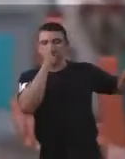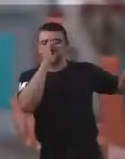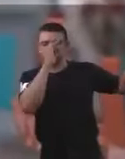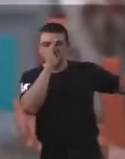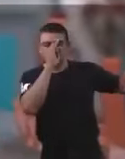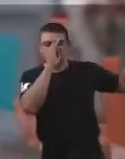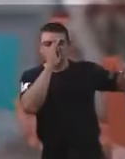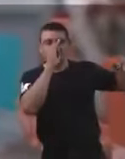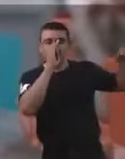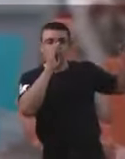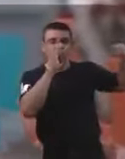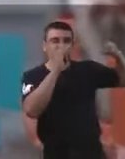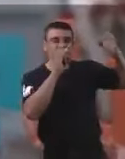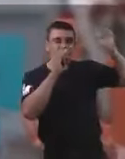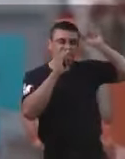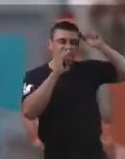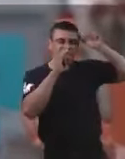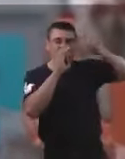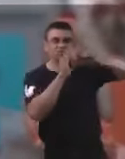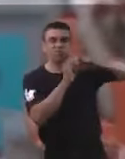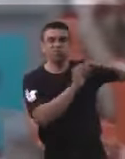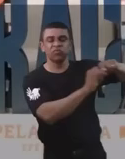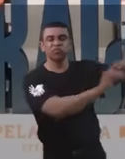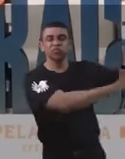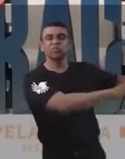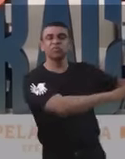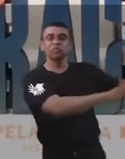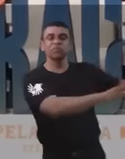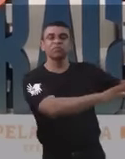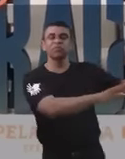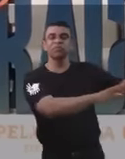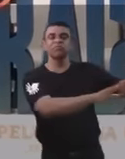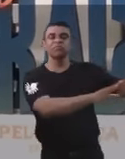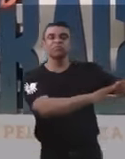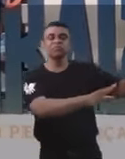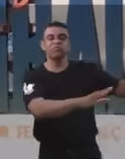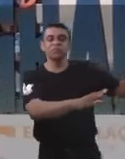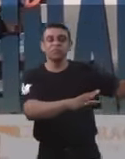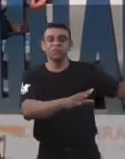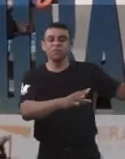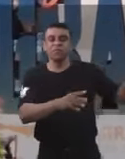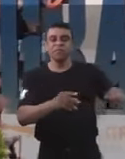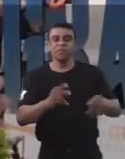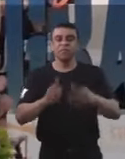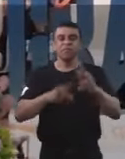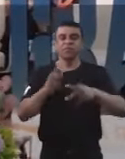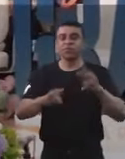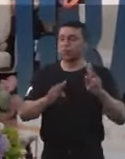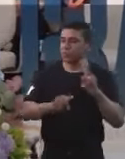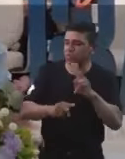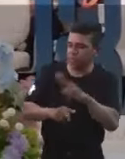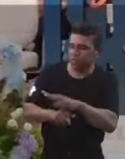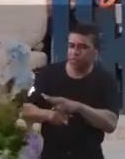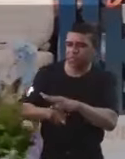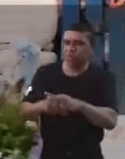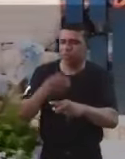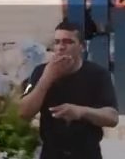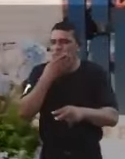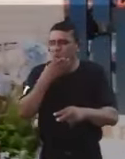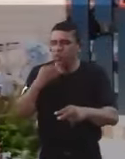Olhou para Jesus, olhou para os bichinhos. O camarada está liberto aqui. O camarada que se feria com pedra. O camarada que gritava.